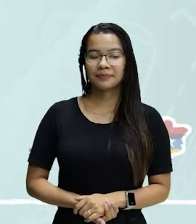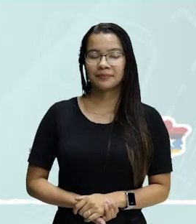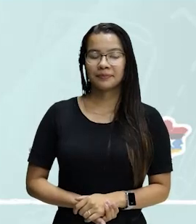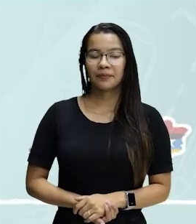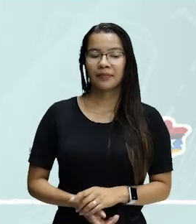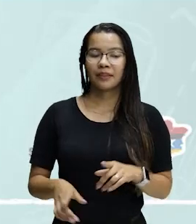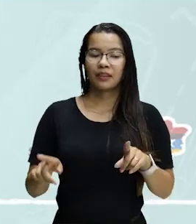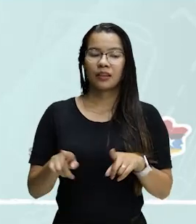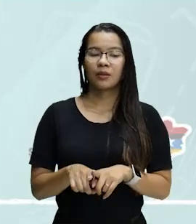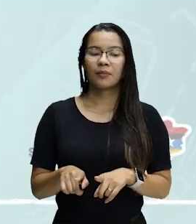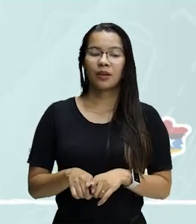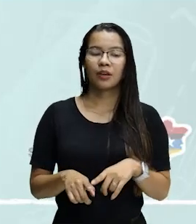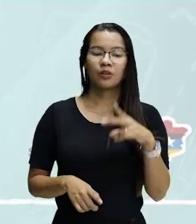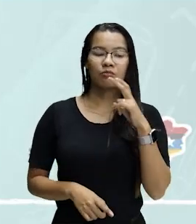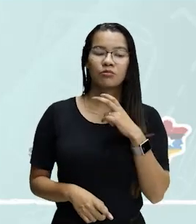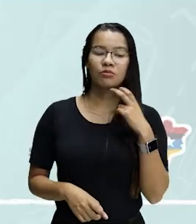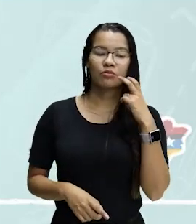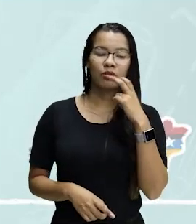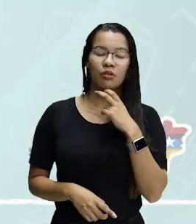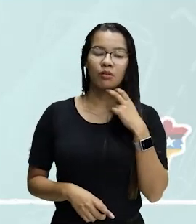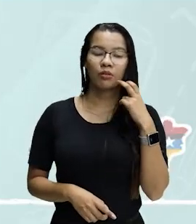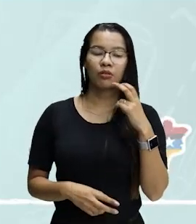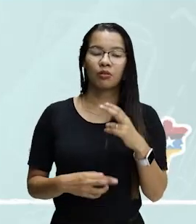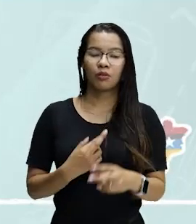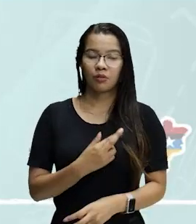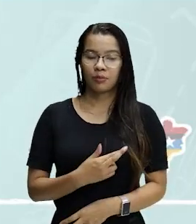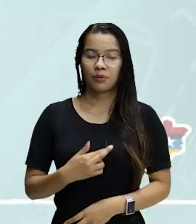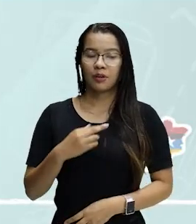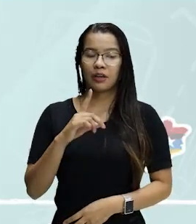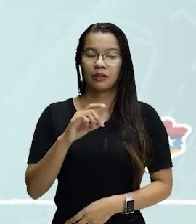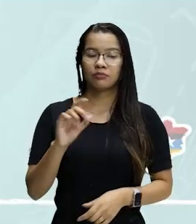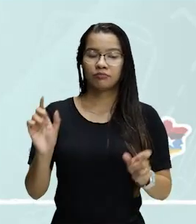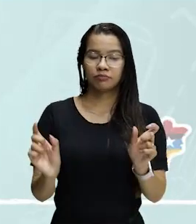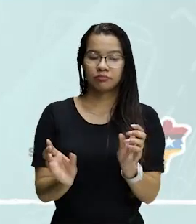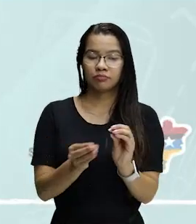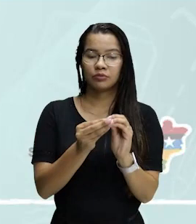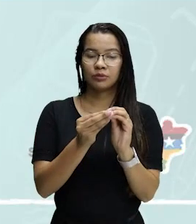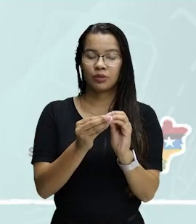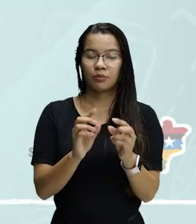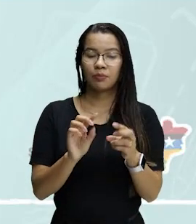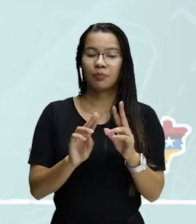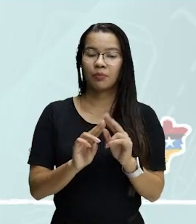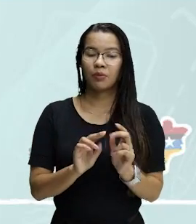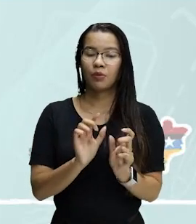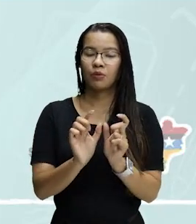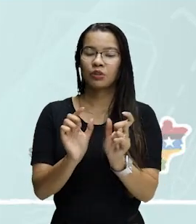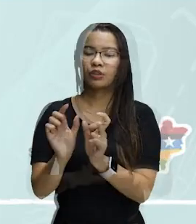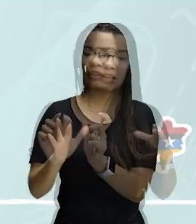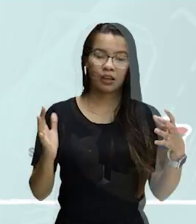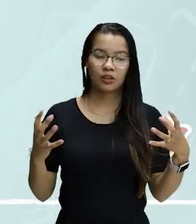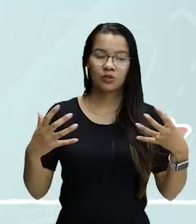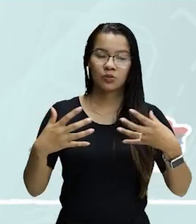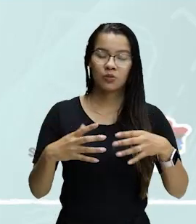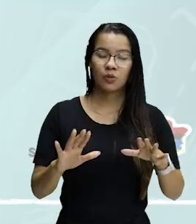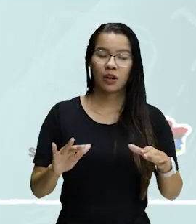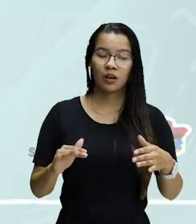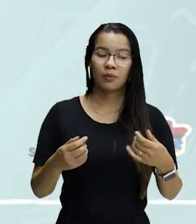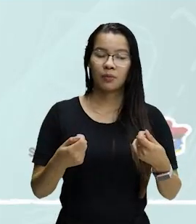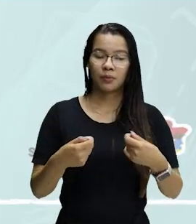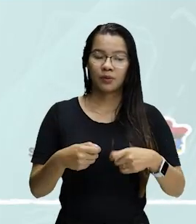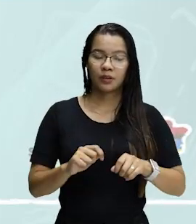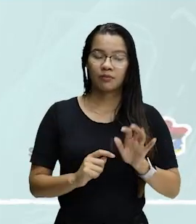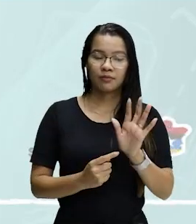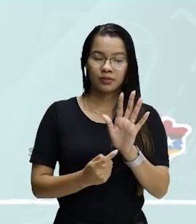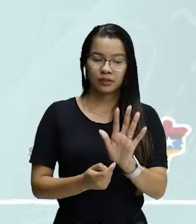Ainda, o discurso do romance é composto por unidades estilísticas, entre as quais podemos